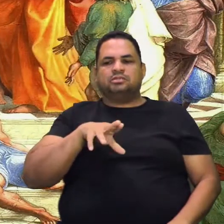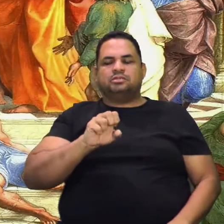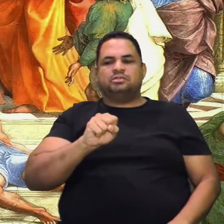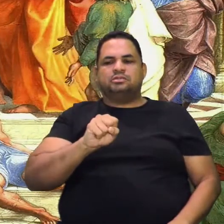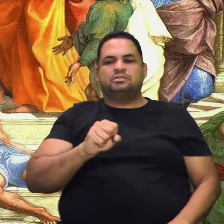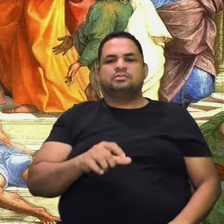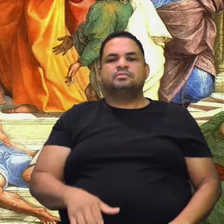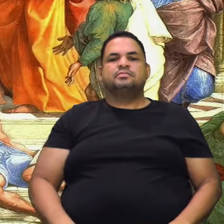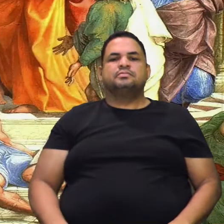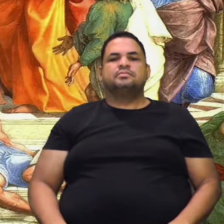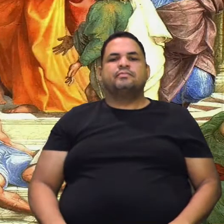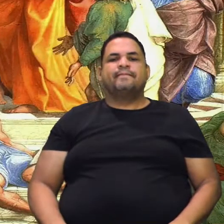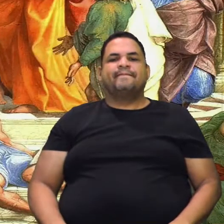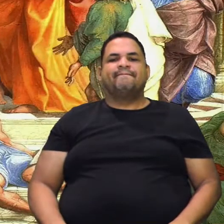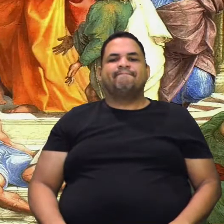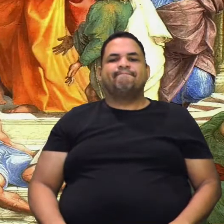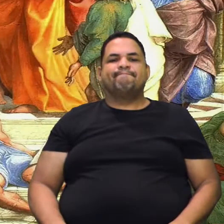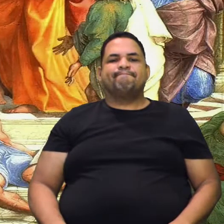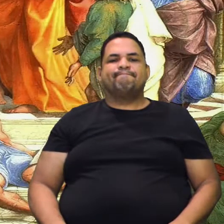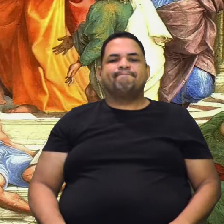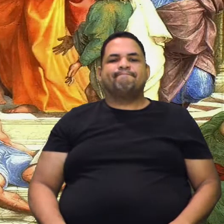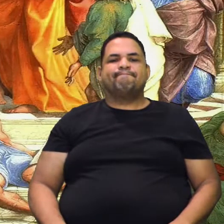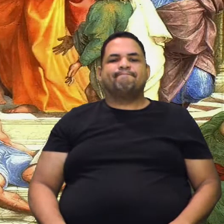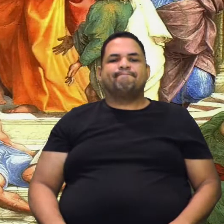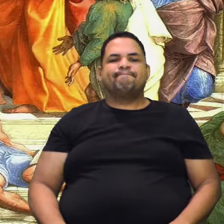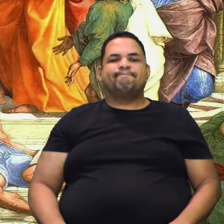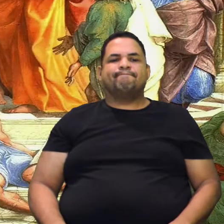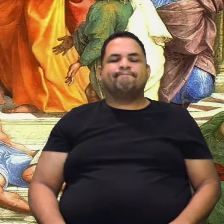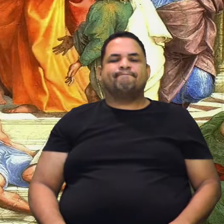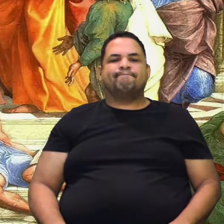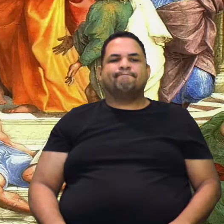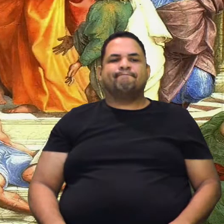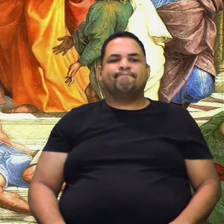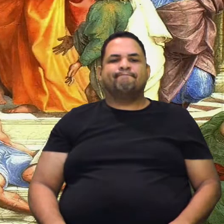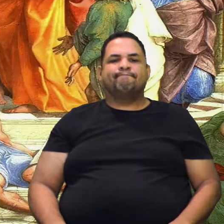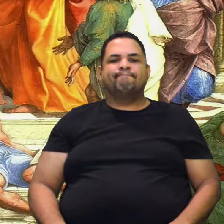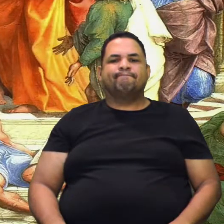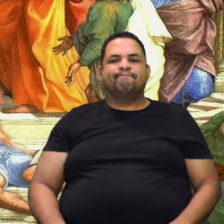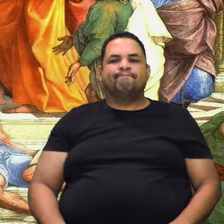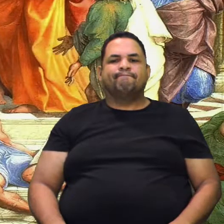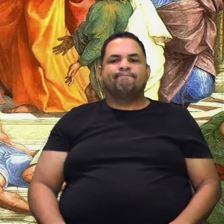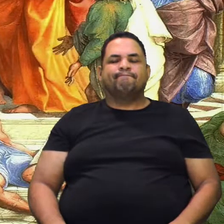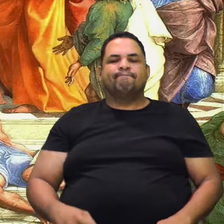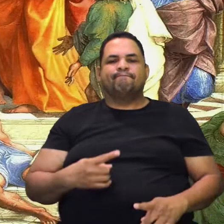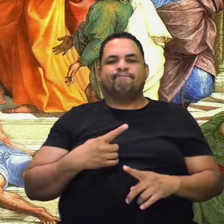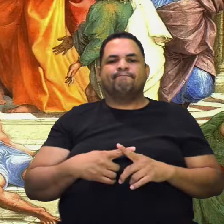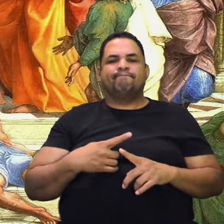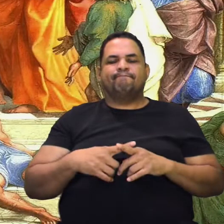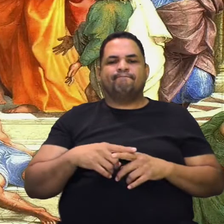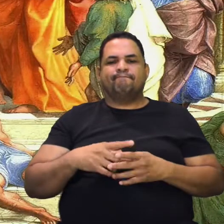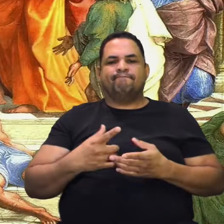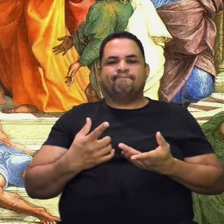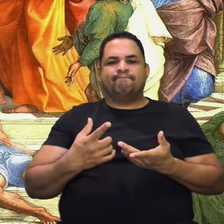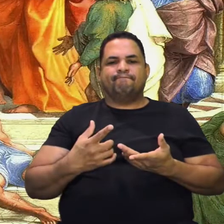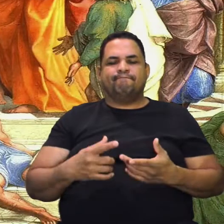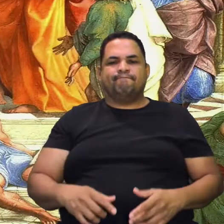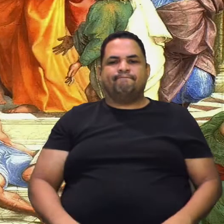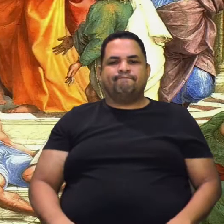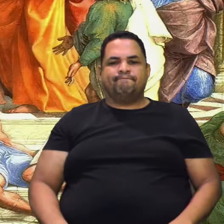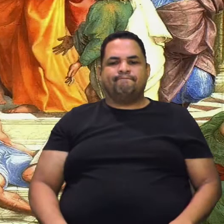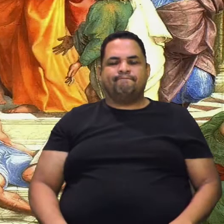Só um pedacinho da imagem de escola de Atenas para vocês. Porque a Grécia Antiga, olha aqui, ó.